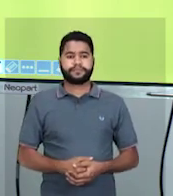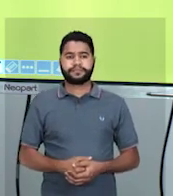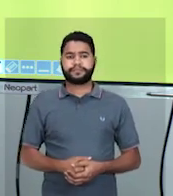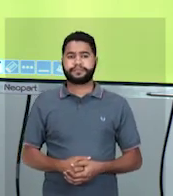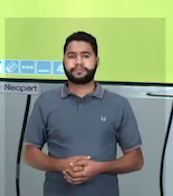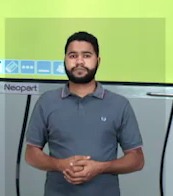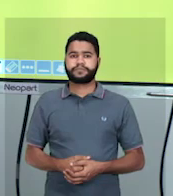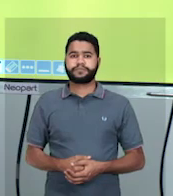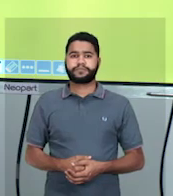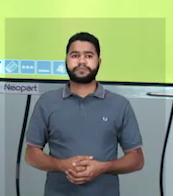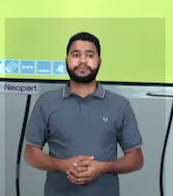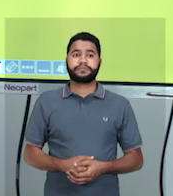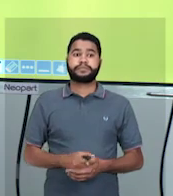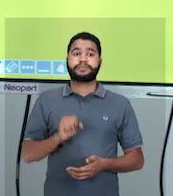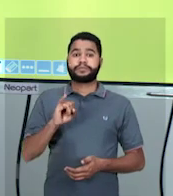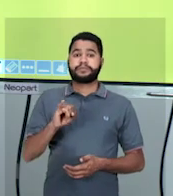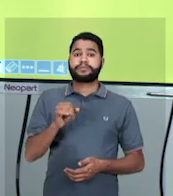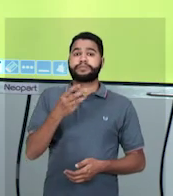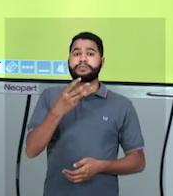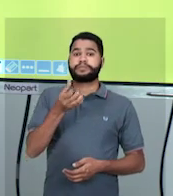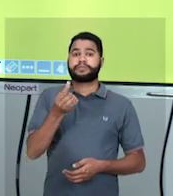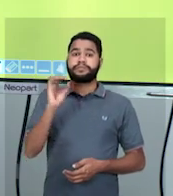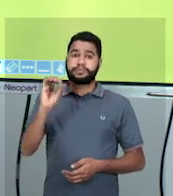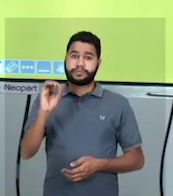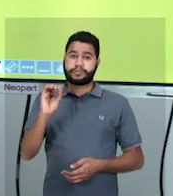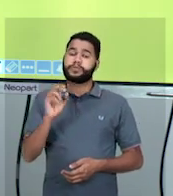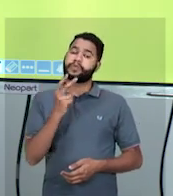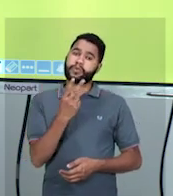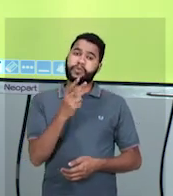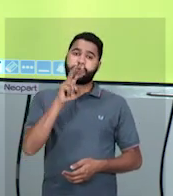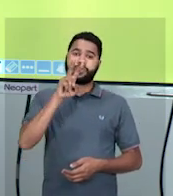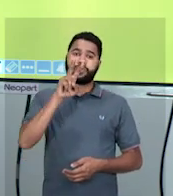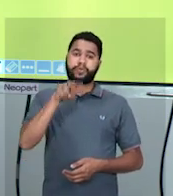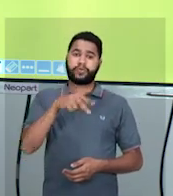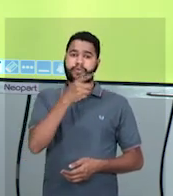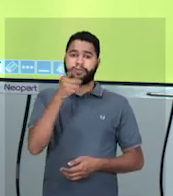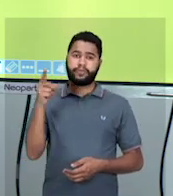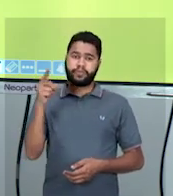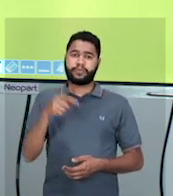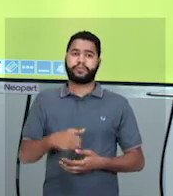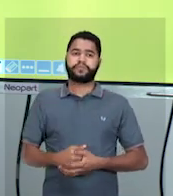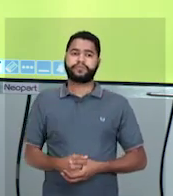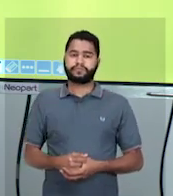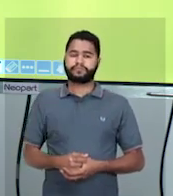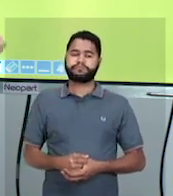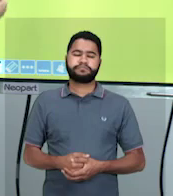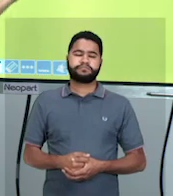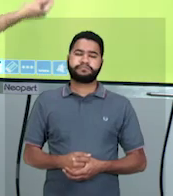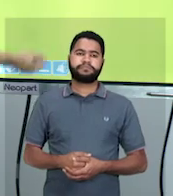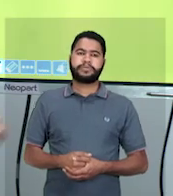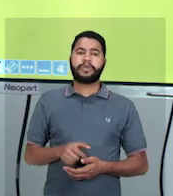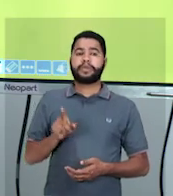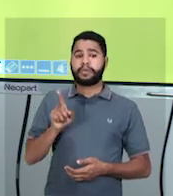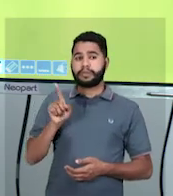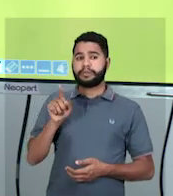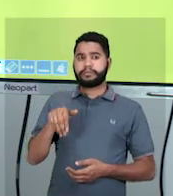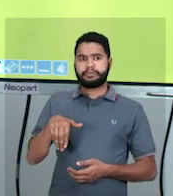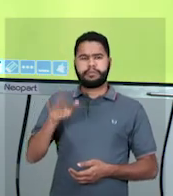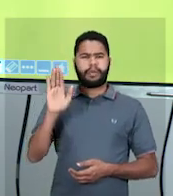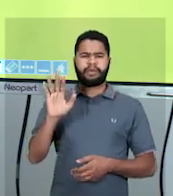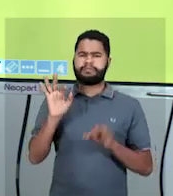e se fazer conta se eu tivesse 1360 2 pi radiano bom então esses que são mais